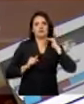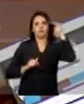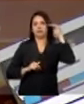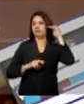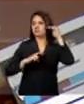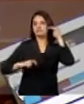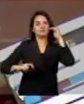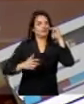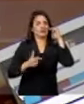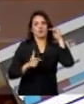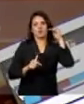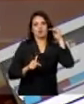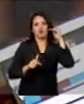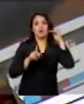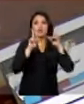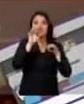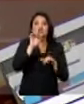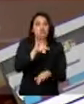Coordena,